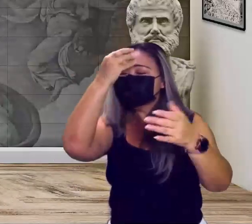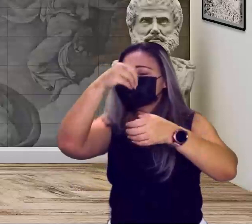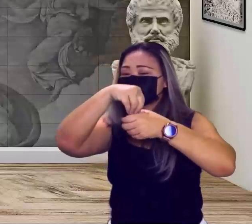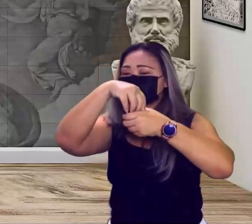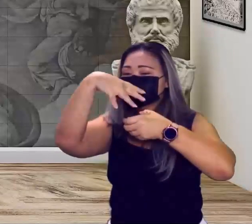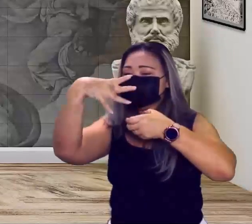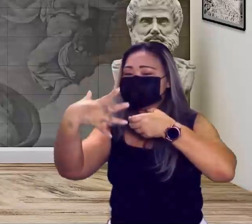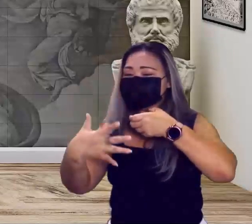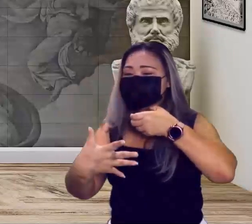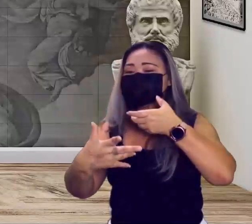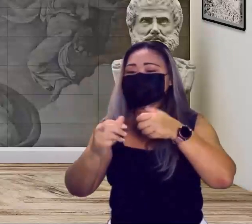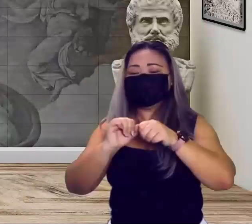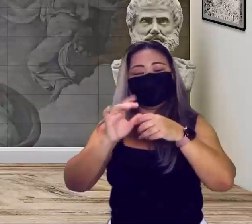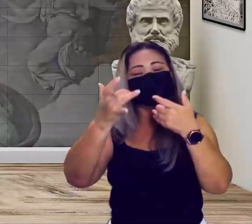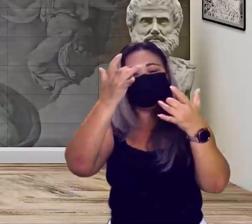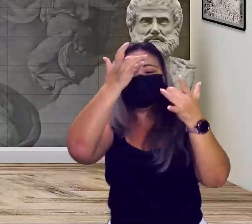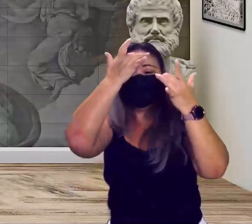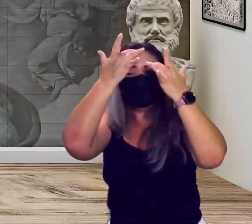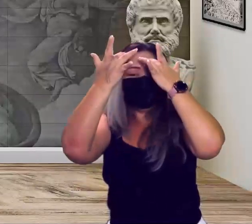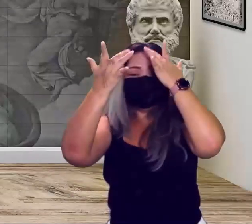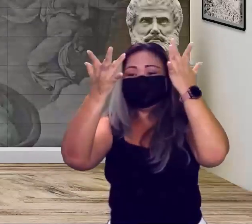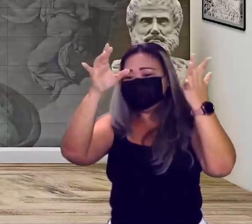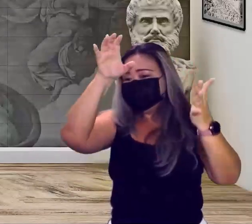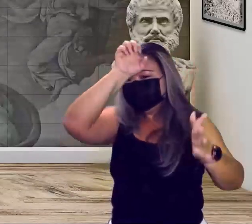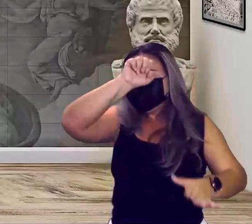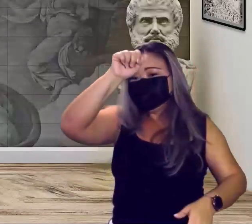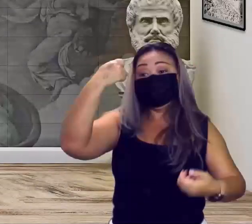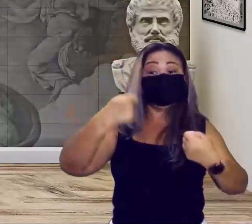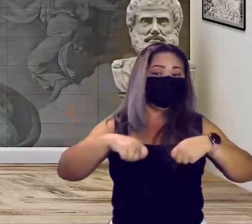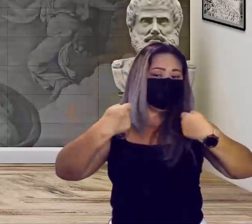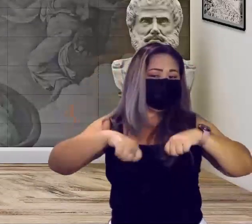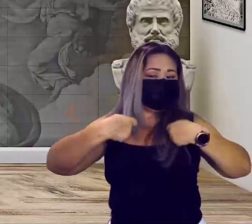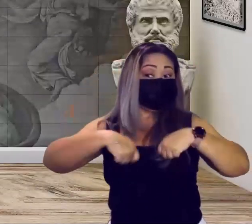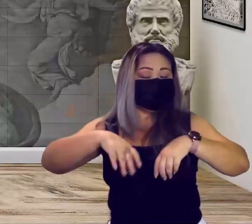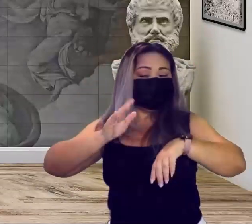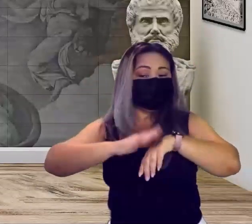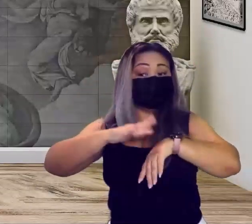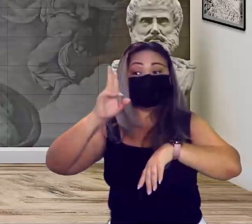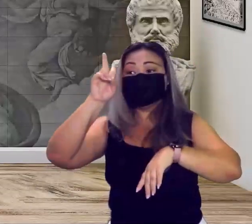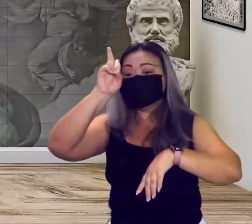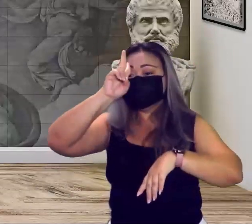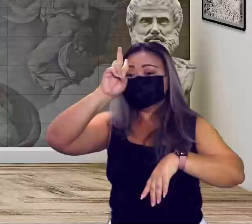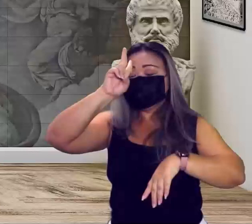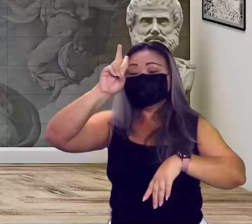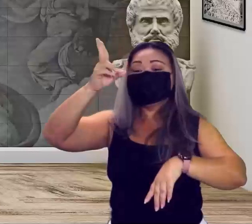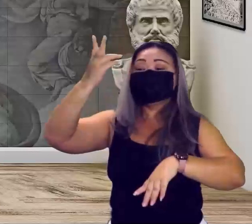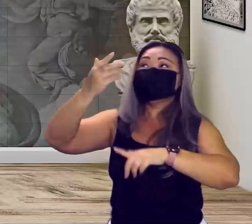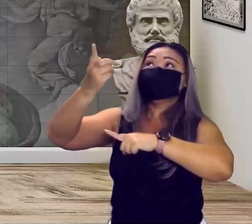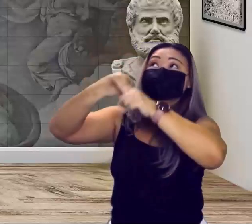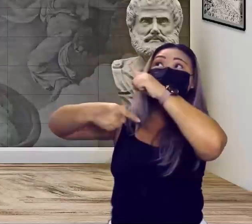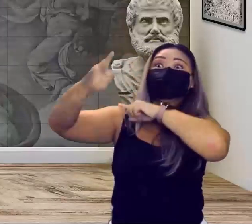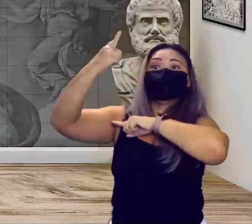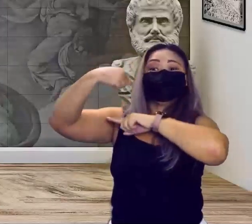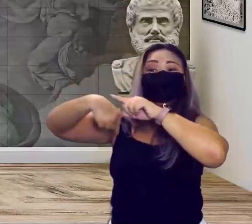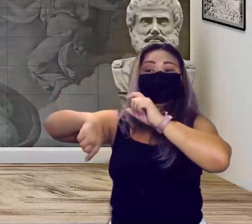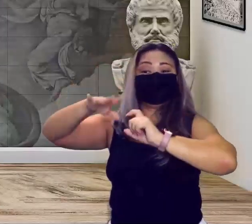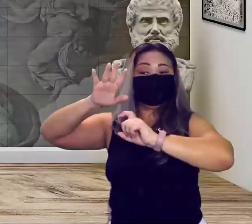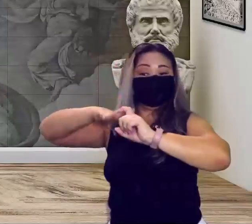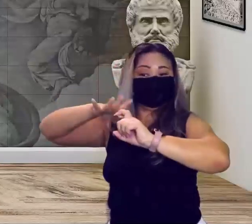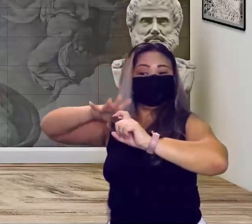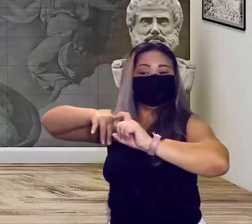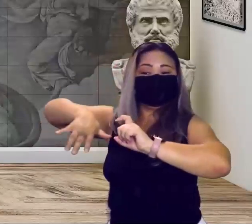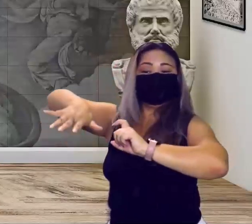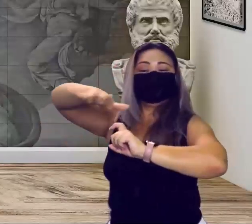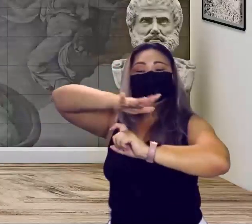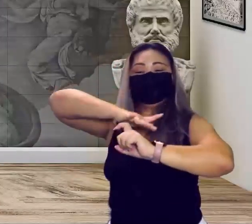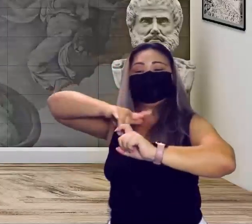conteúdo. São conteúdos fáceis de aprender. Gente, é necessário aprender um pouco a história lá da origem das mitologias. Por